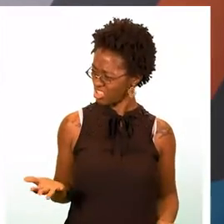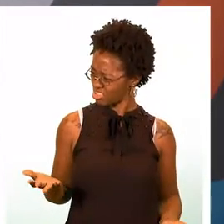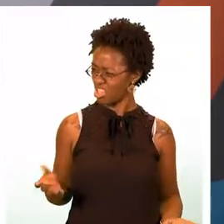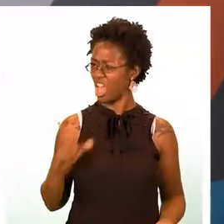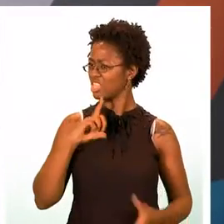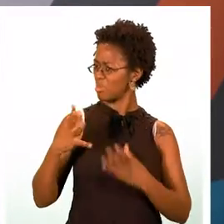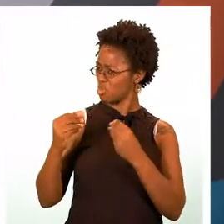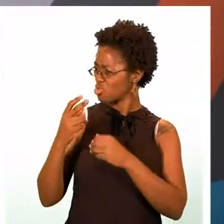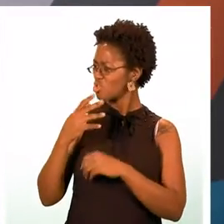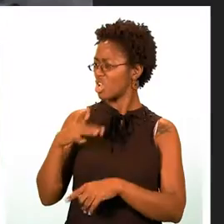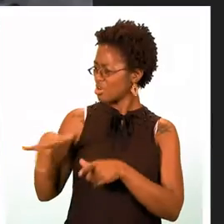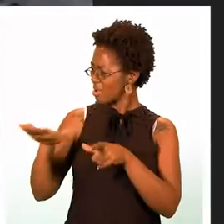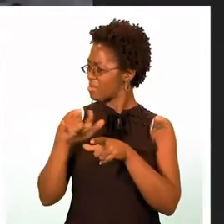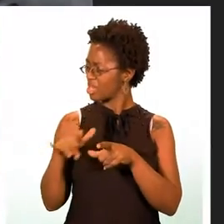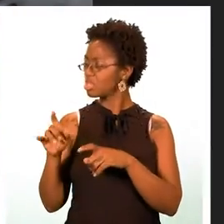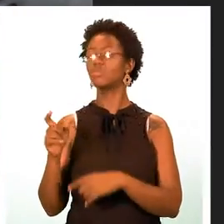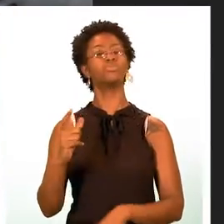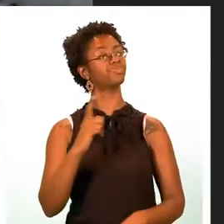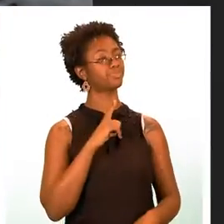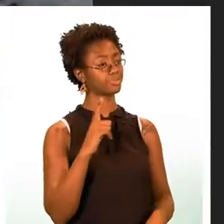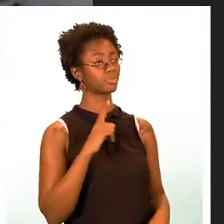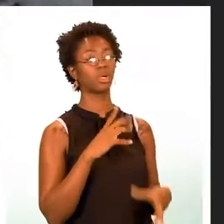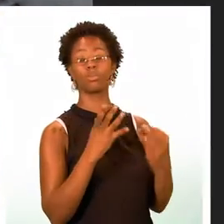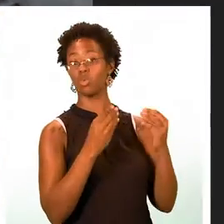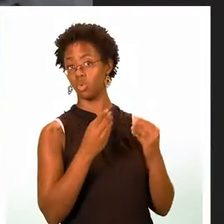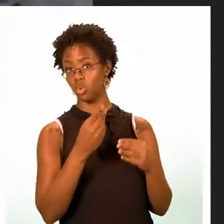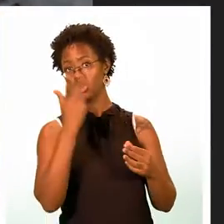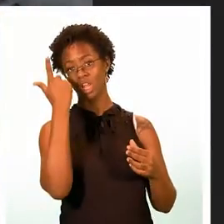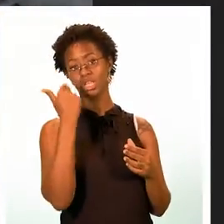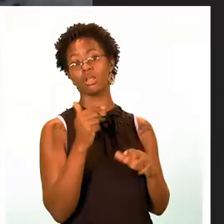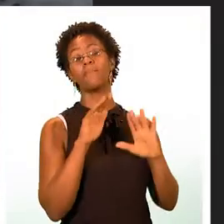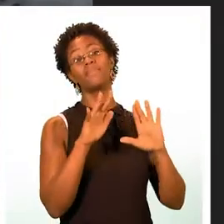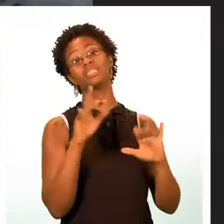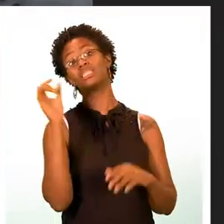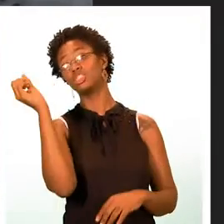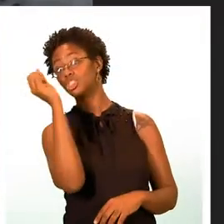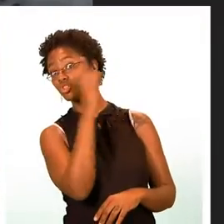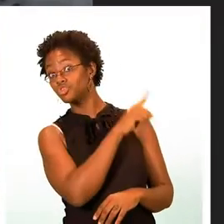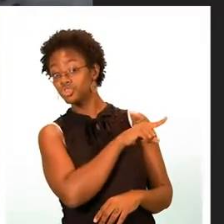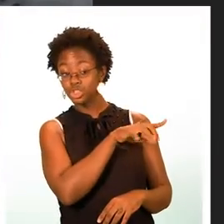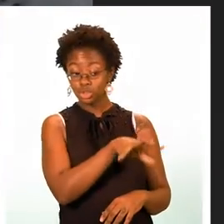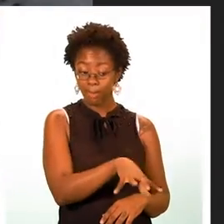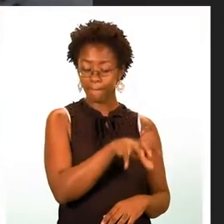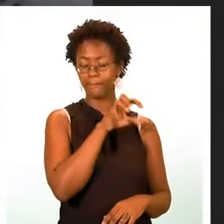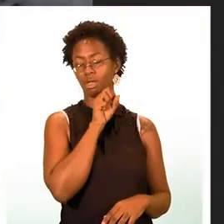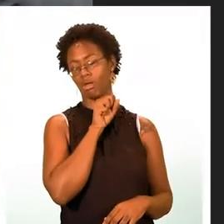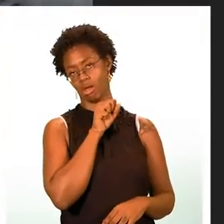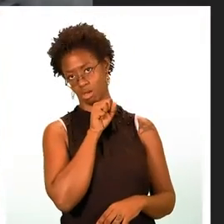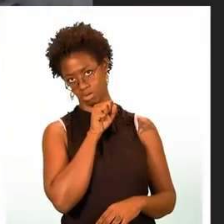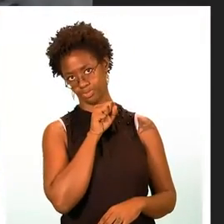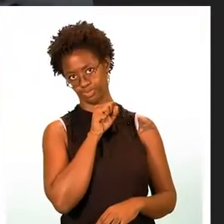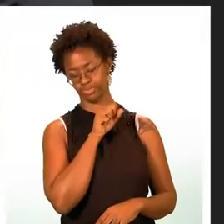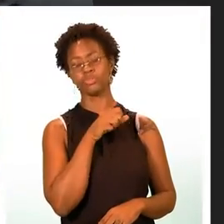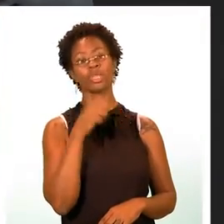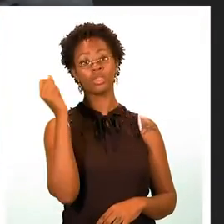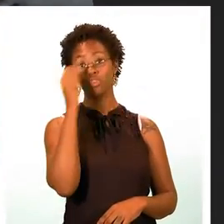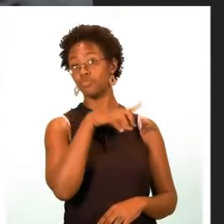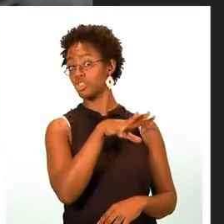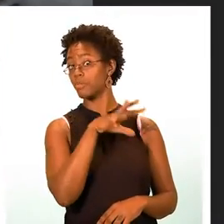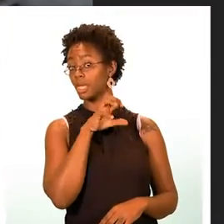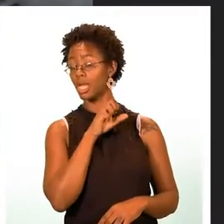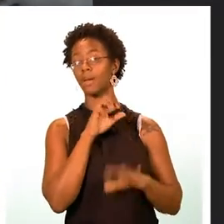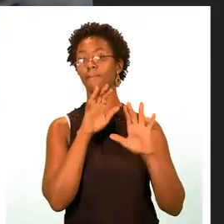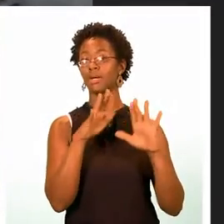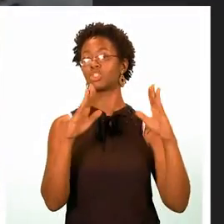É isso que você está dizendo? Ele é abundante, porém difícil de retirar. Porque